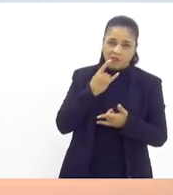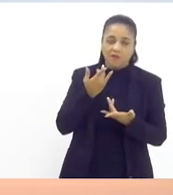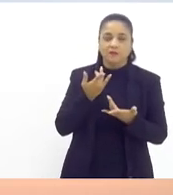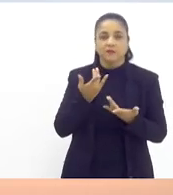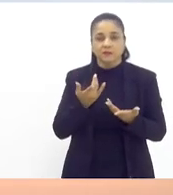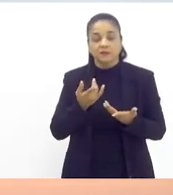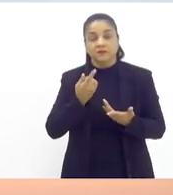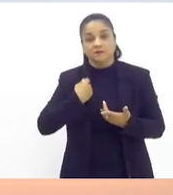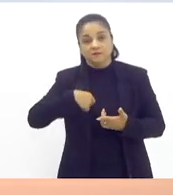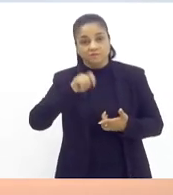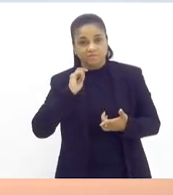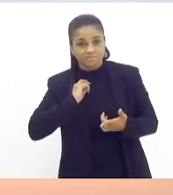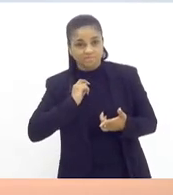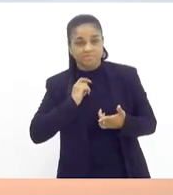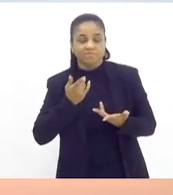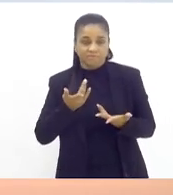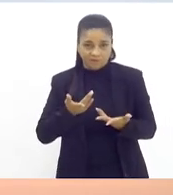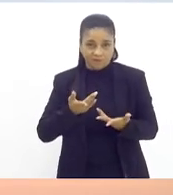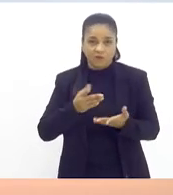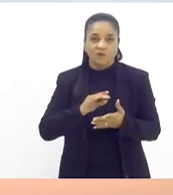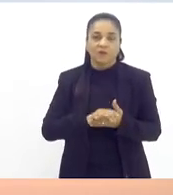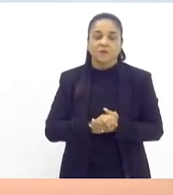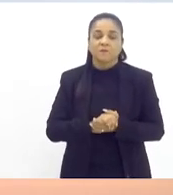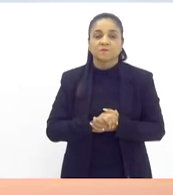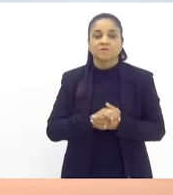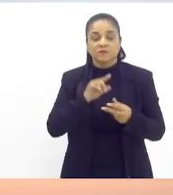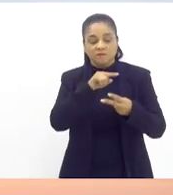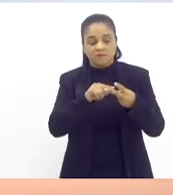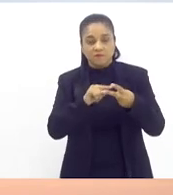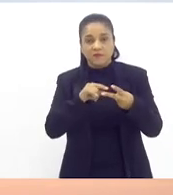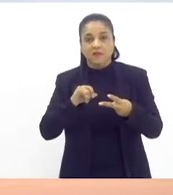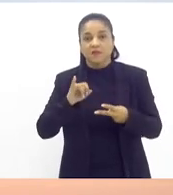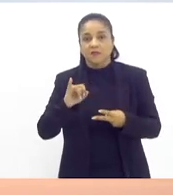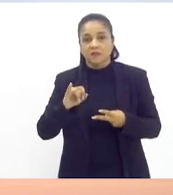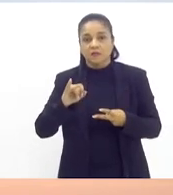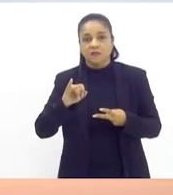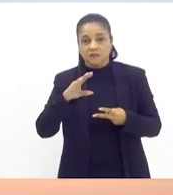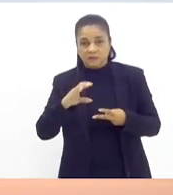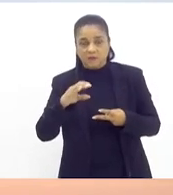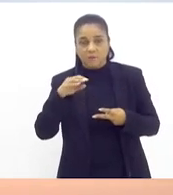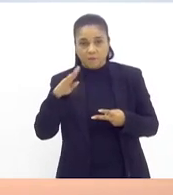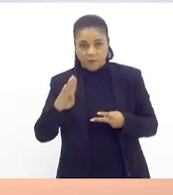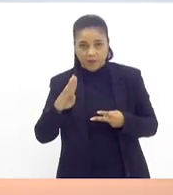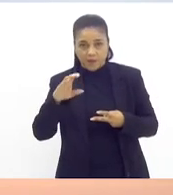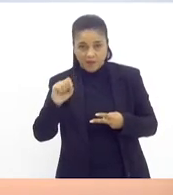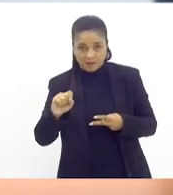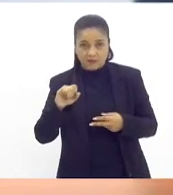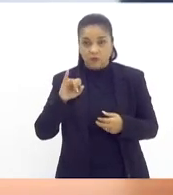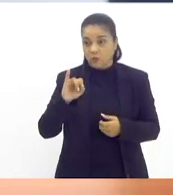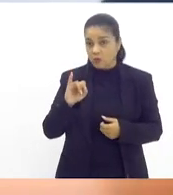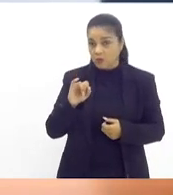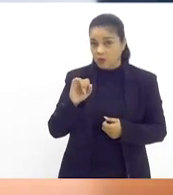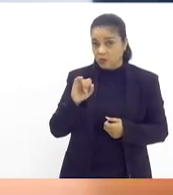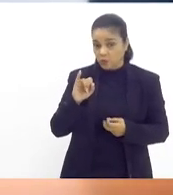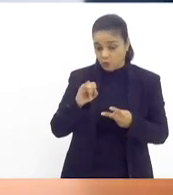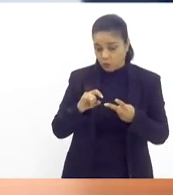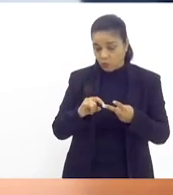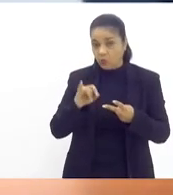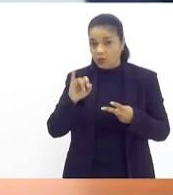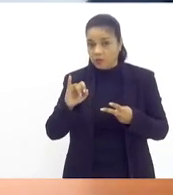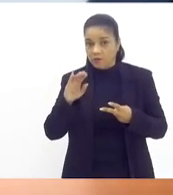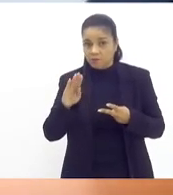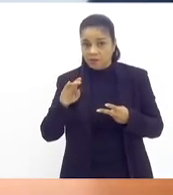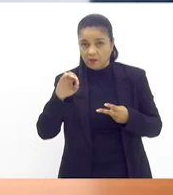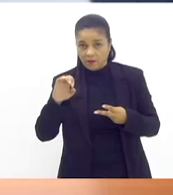extrafiscal. Esses dois IVAs, a CBS e o IBS, teriam características dos melhores impostos ao